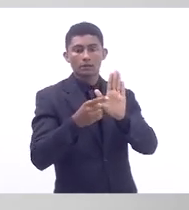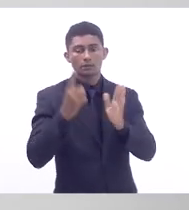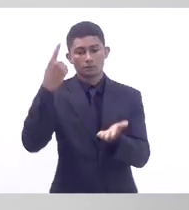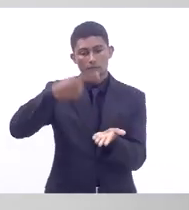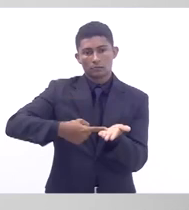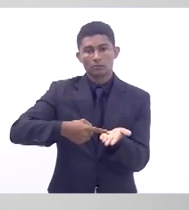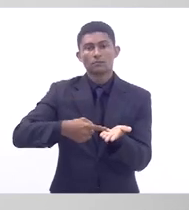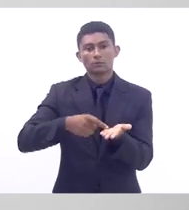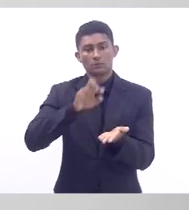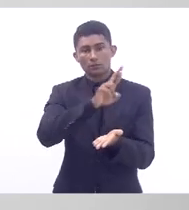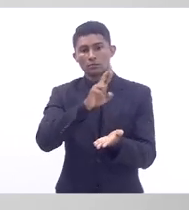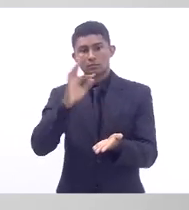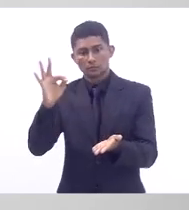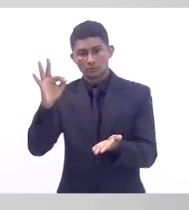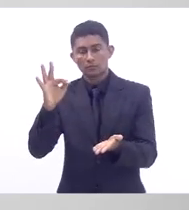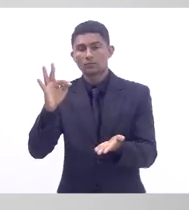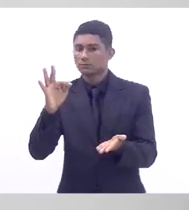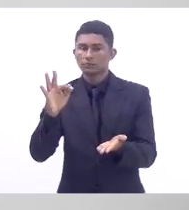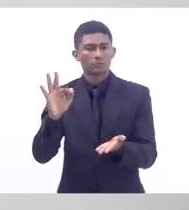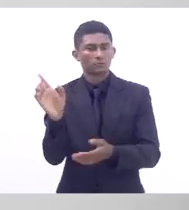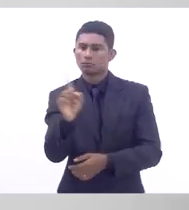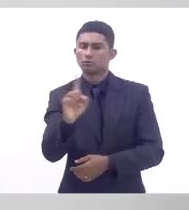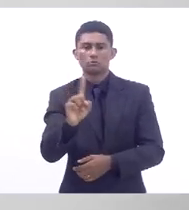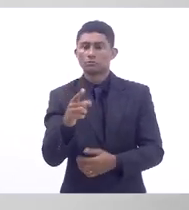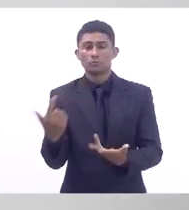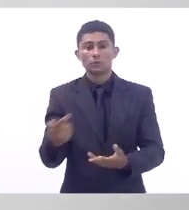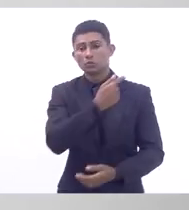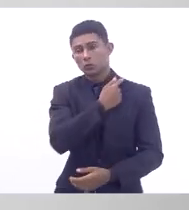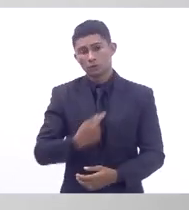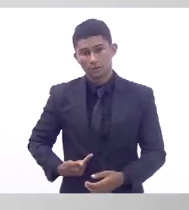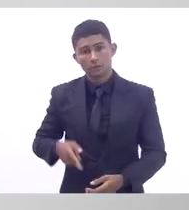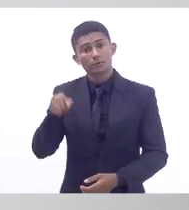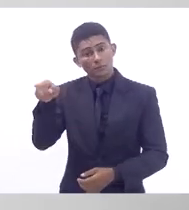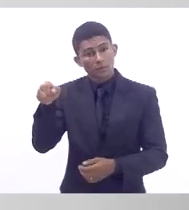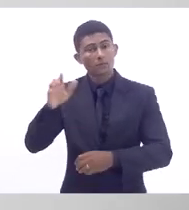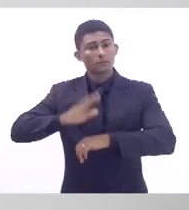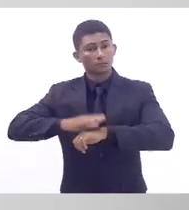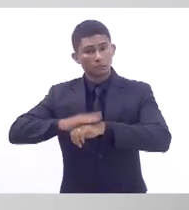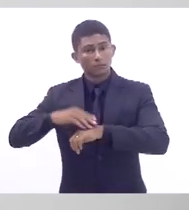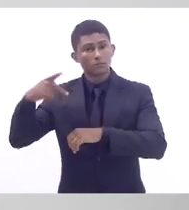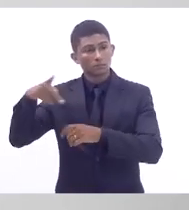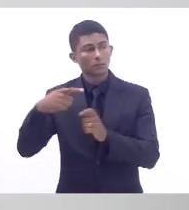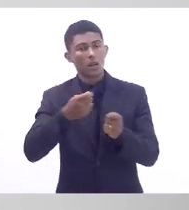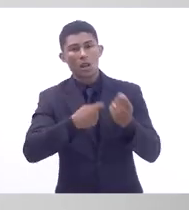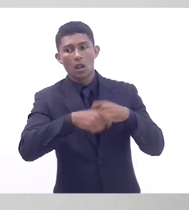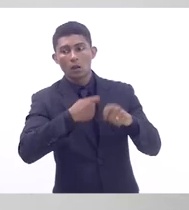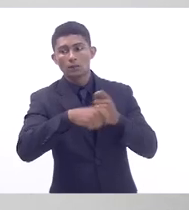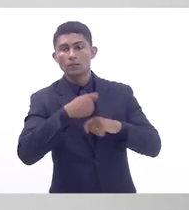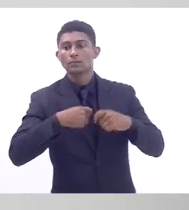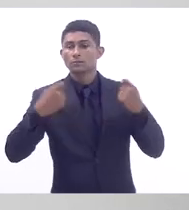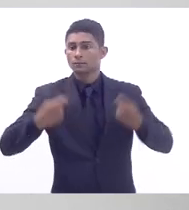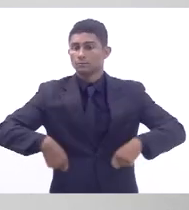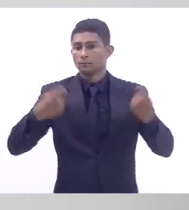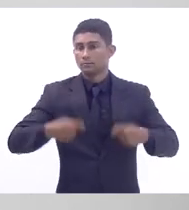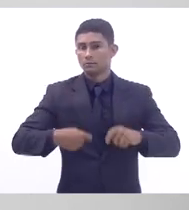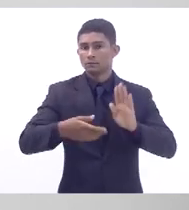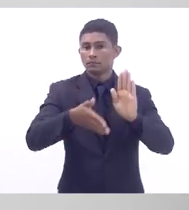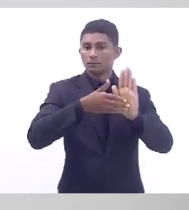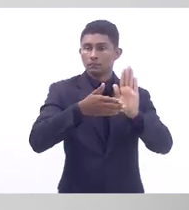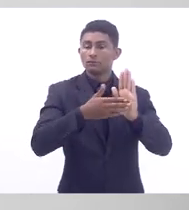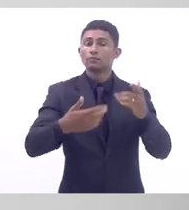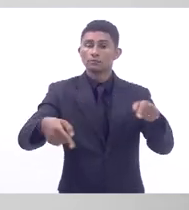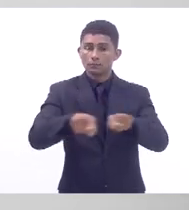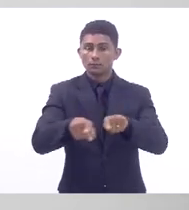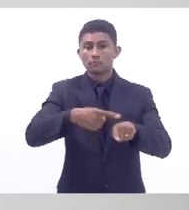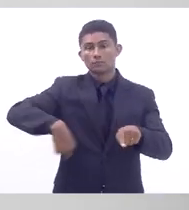nem um regime de recuperação fiscal é isso é uma negociação com o governo é tem que assimilar sua falta nós vamos também dar